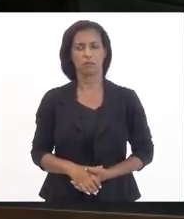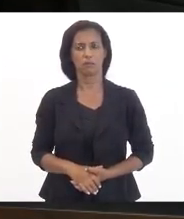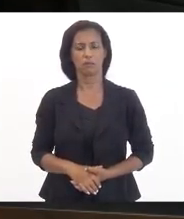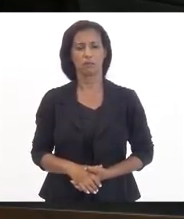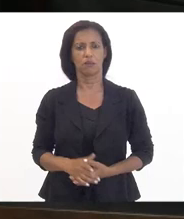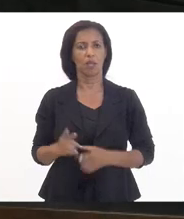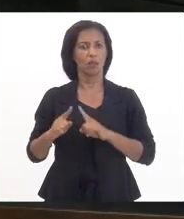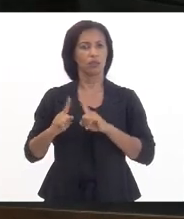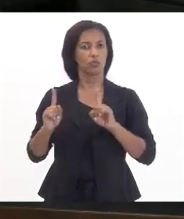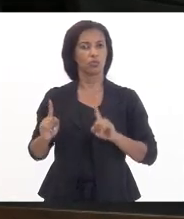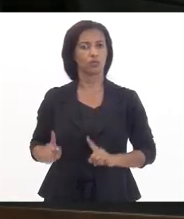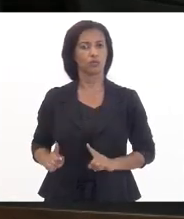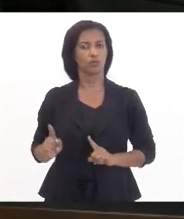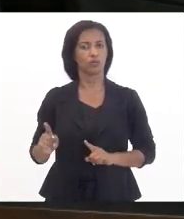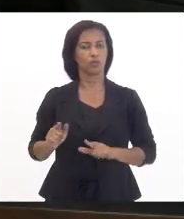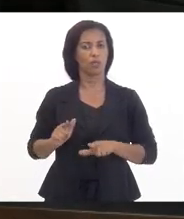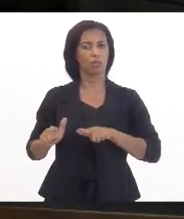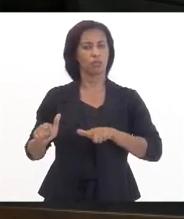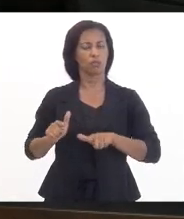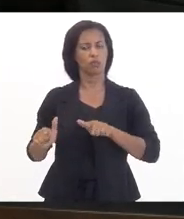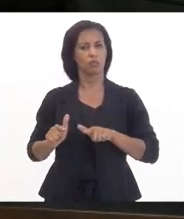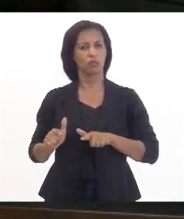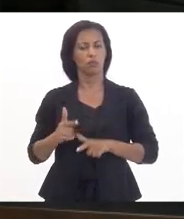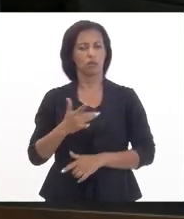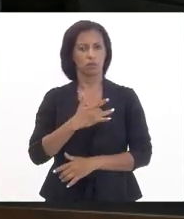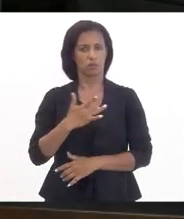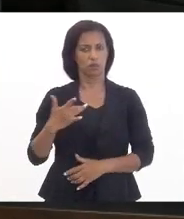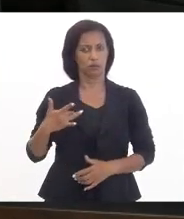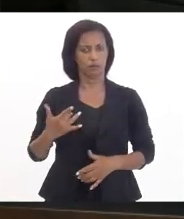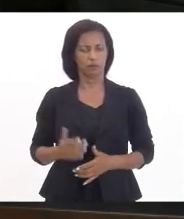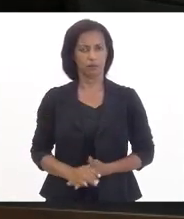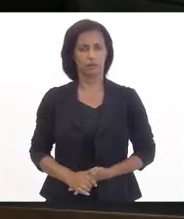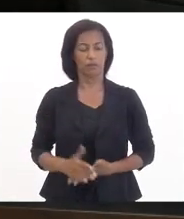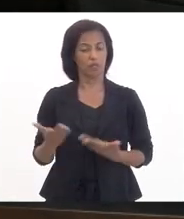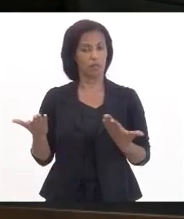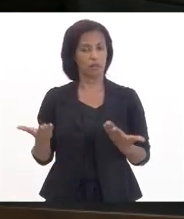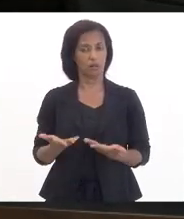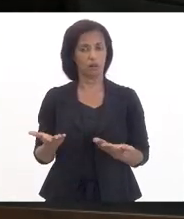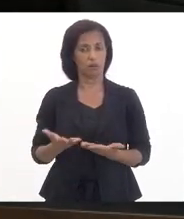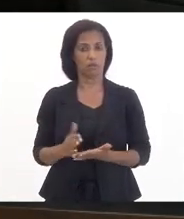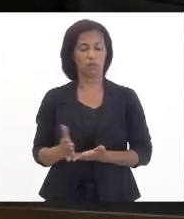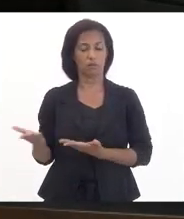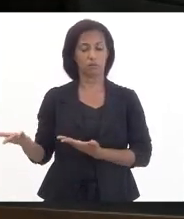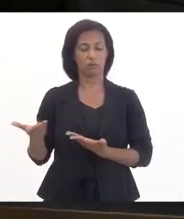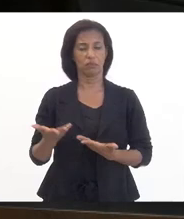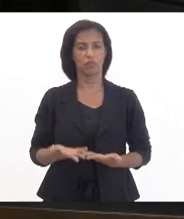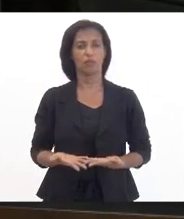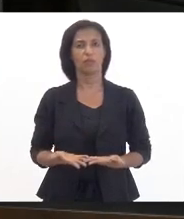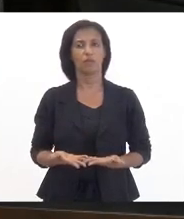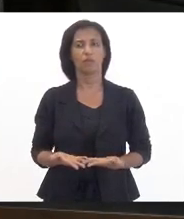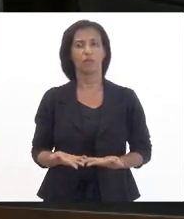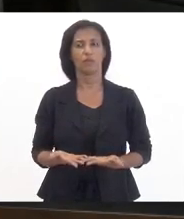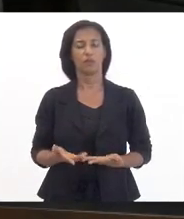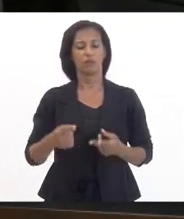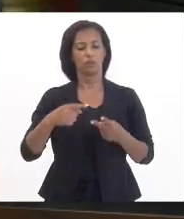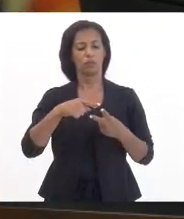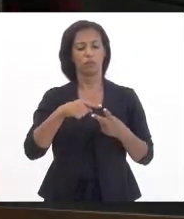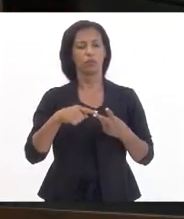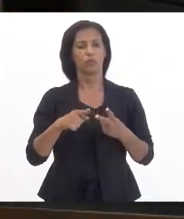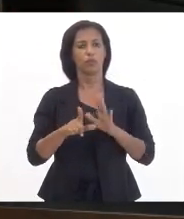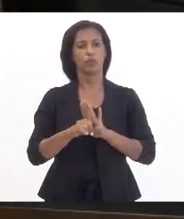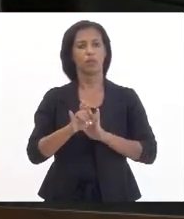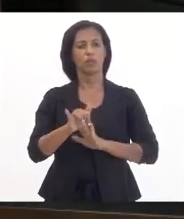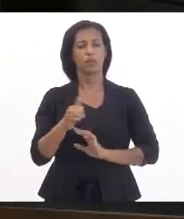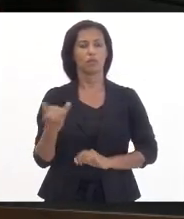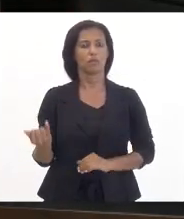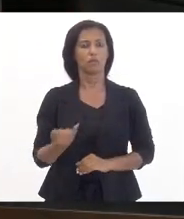aos funcionários, aos servidores da nossa saúde. E hoje eu vim aqui trazer outras duas leis muito